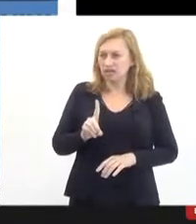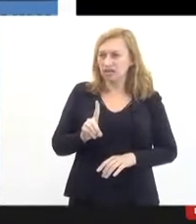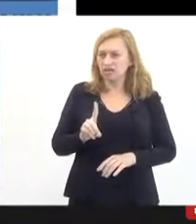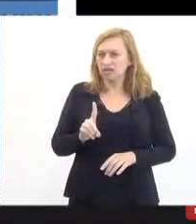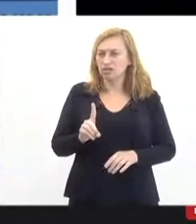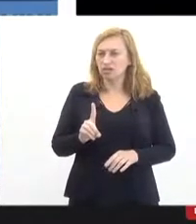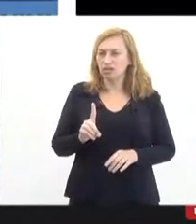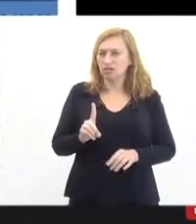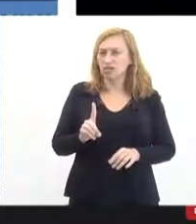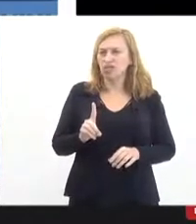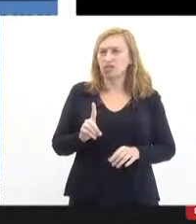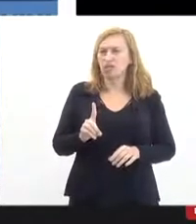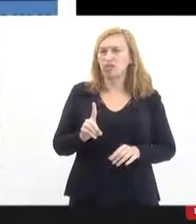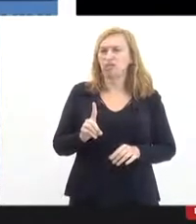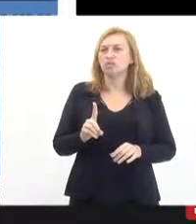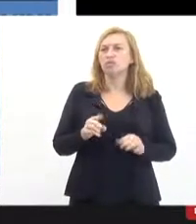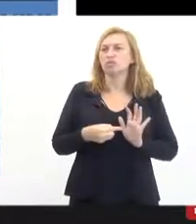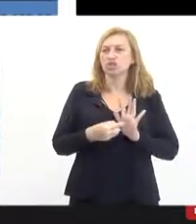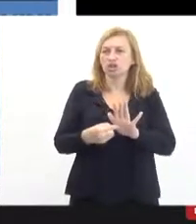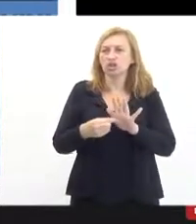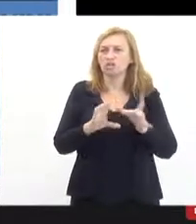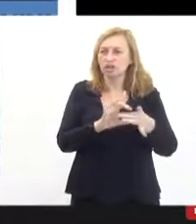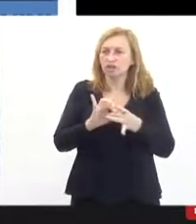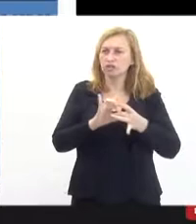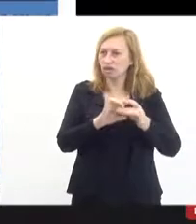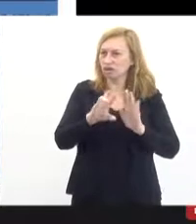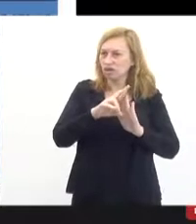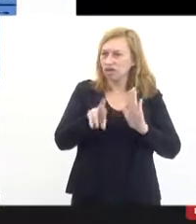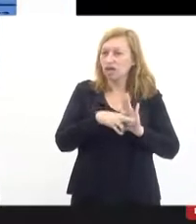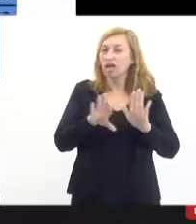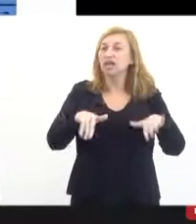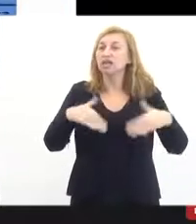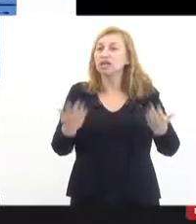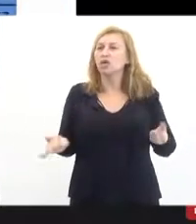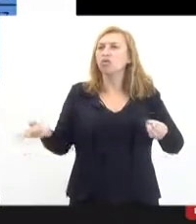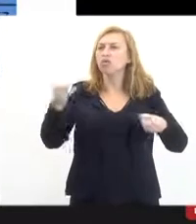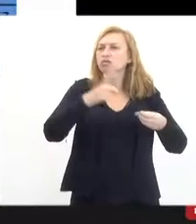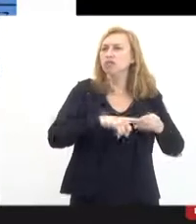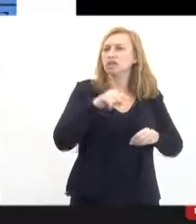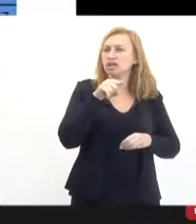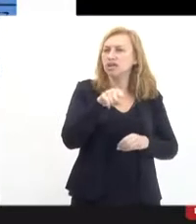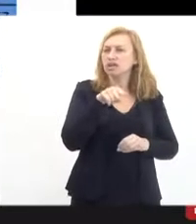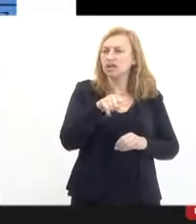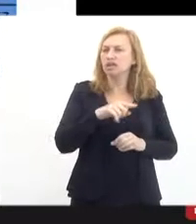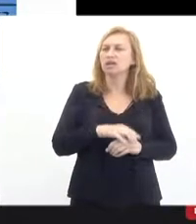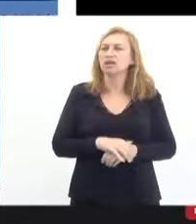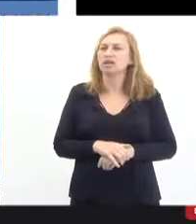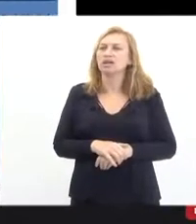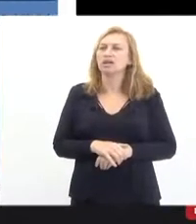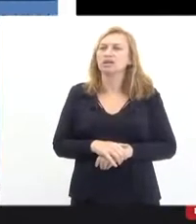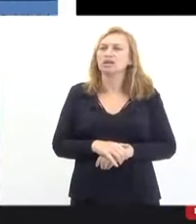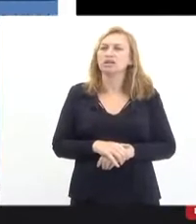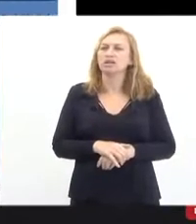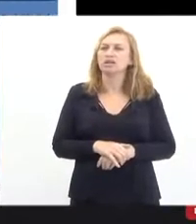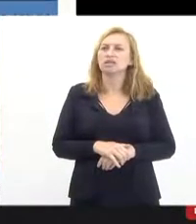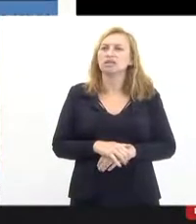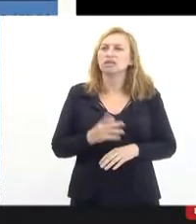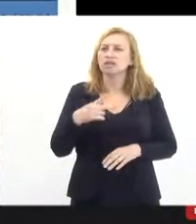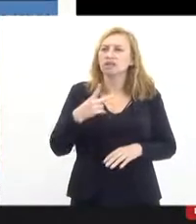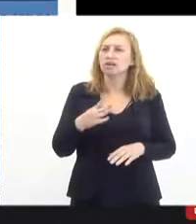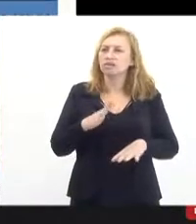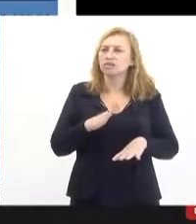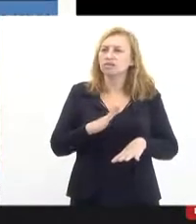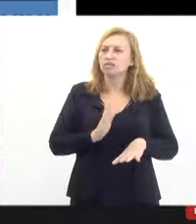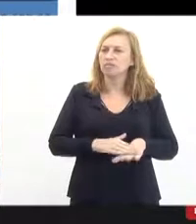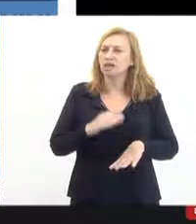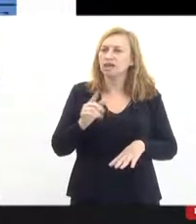foram estabelecidos pela União. Né? Então, voltando aqui a essa... aqui fazendo mais um recorte ainda